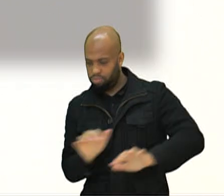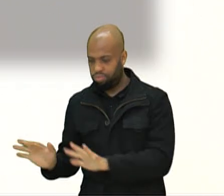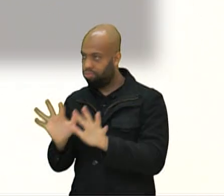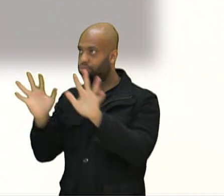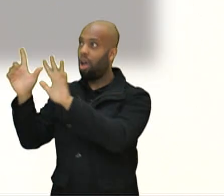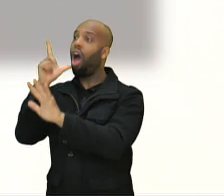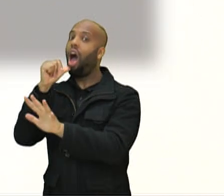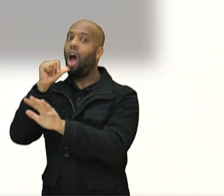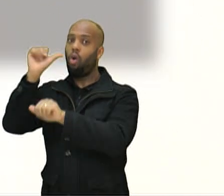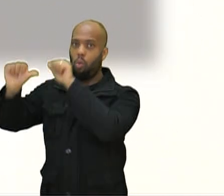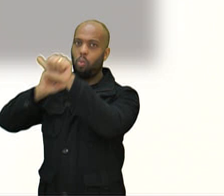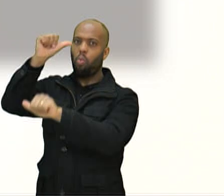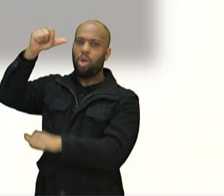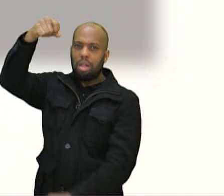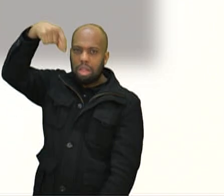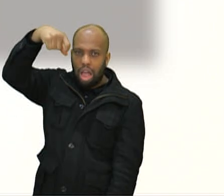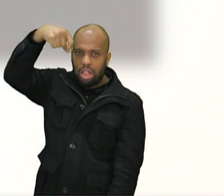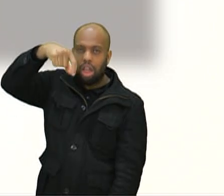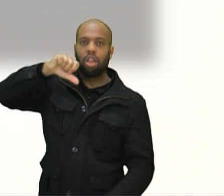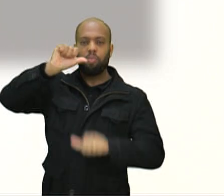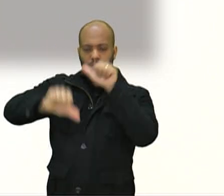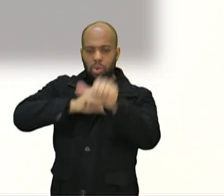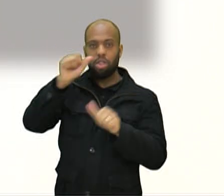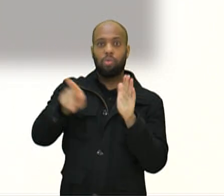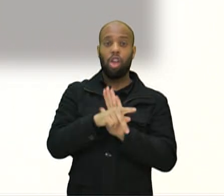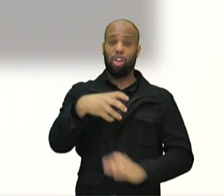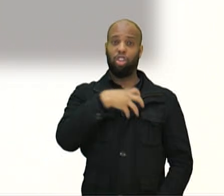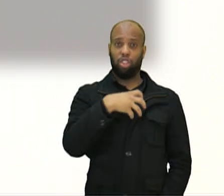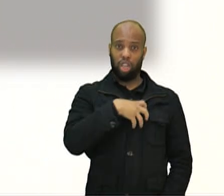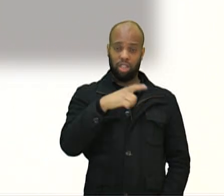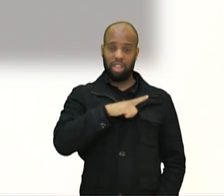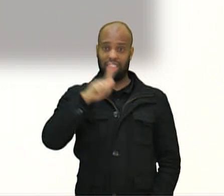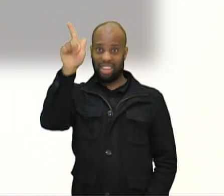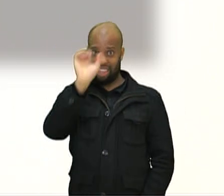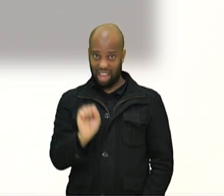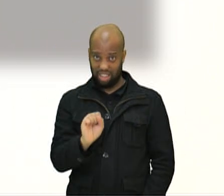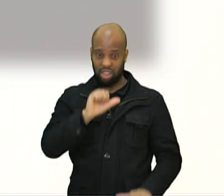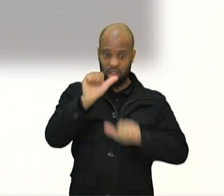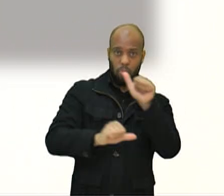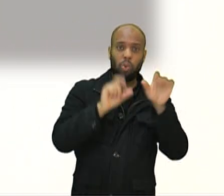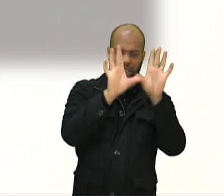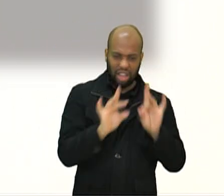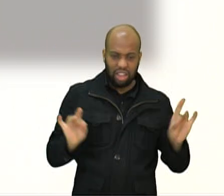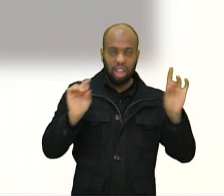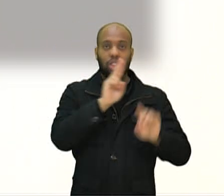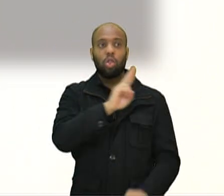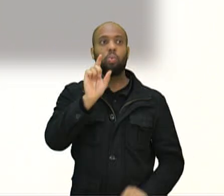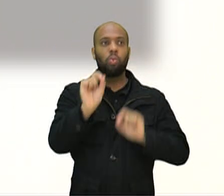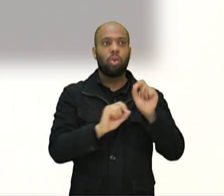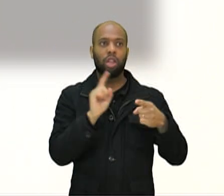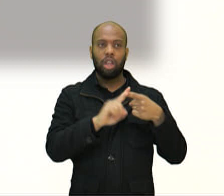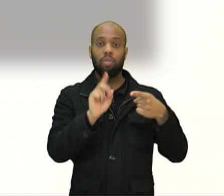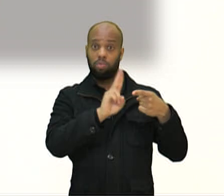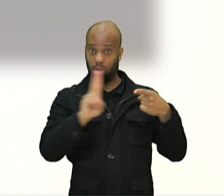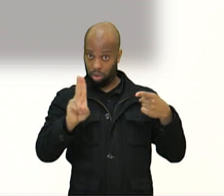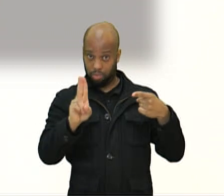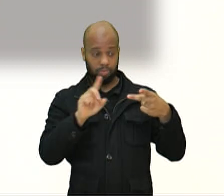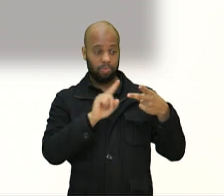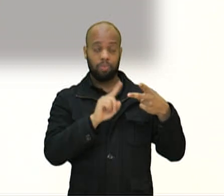em pequenas gotículas. Esta mudança de estado gasoso para estado líquido é chamado de